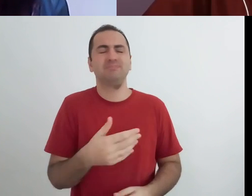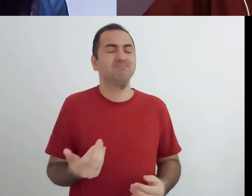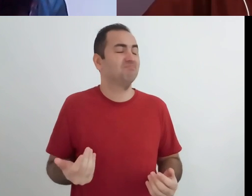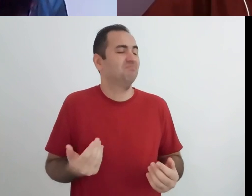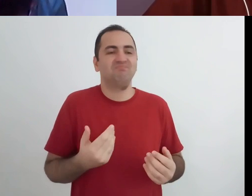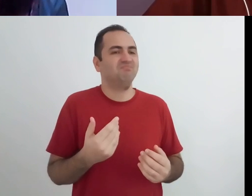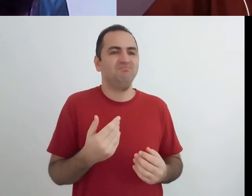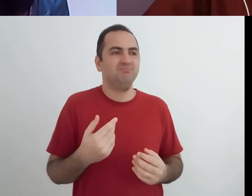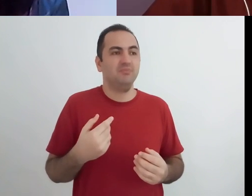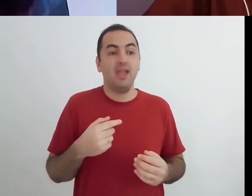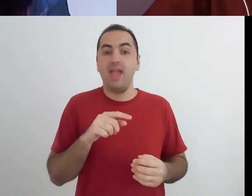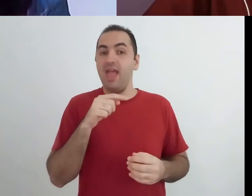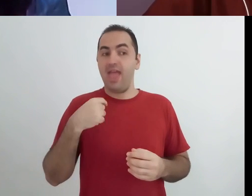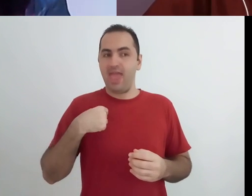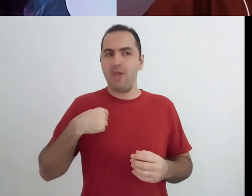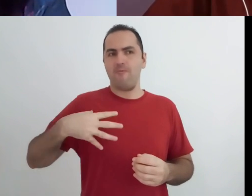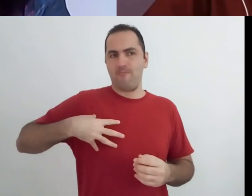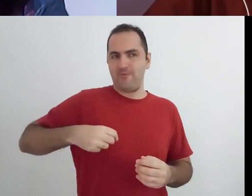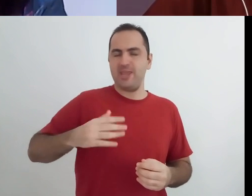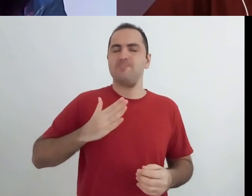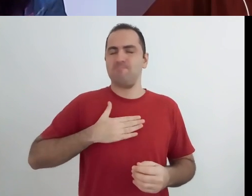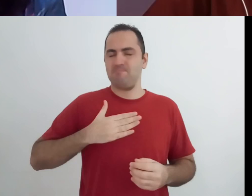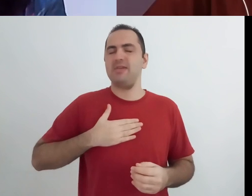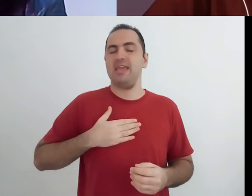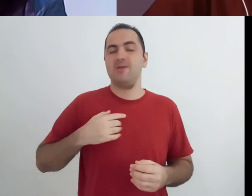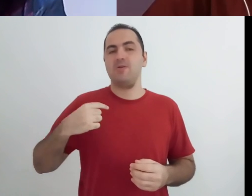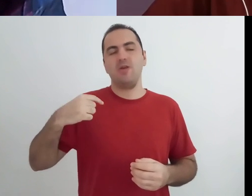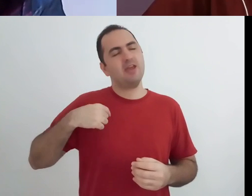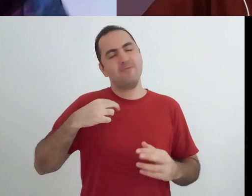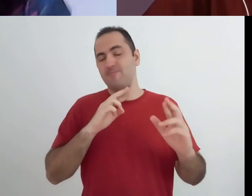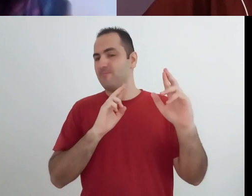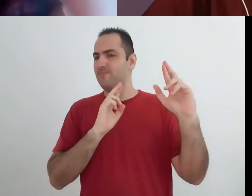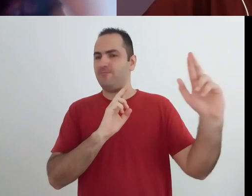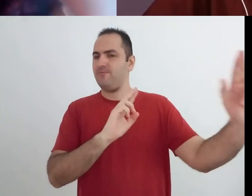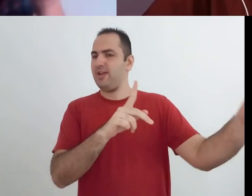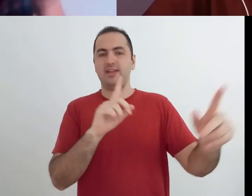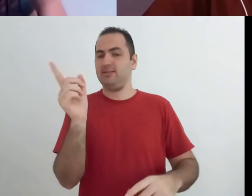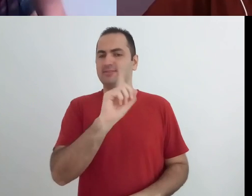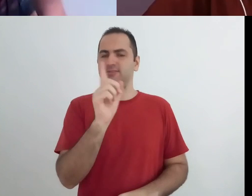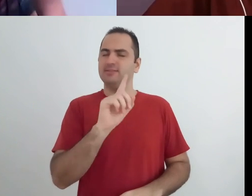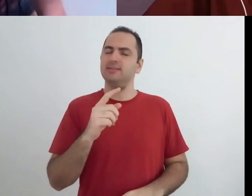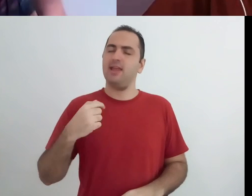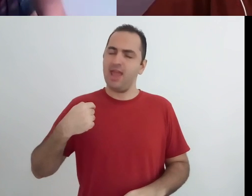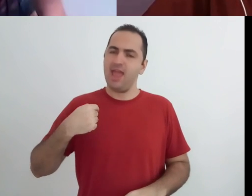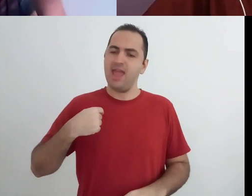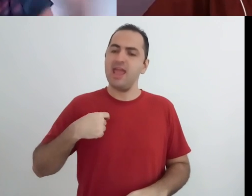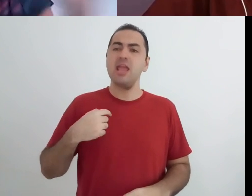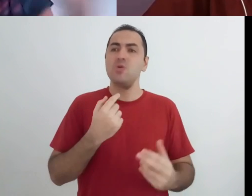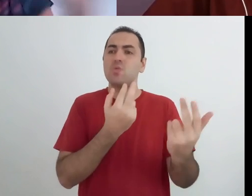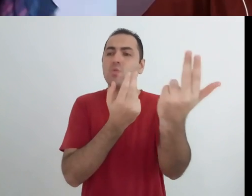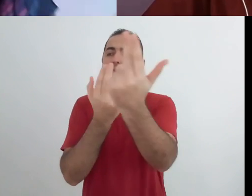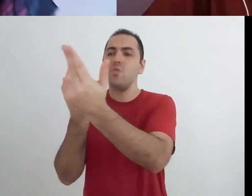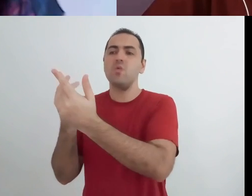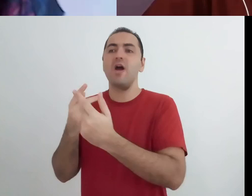o filho haja da maneira que todo mundo age, né? O normal, né? O normal, né? Que